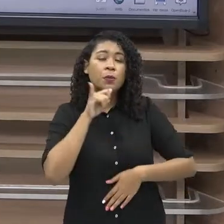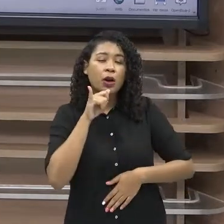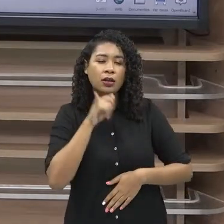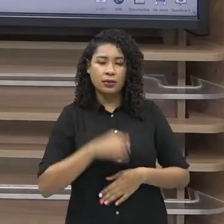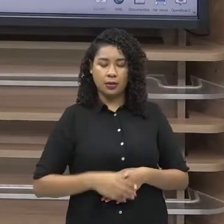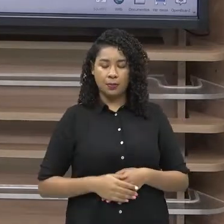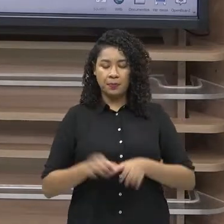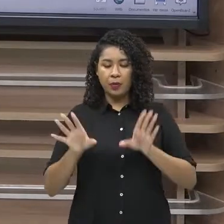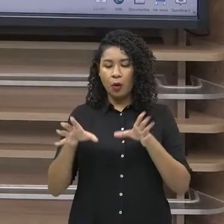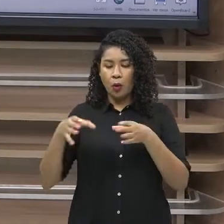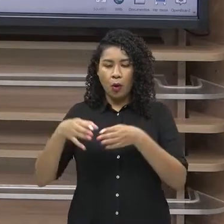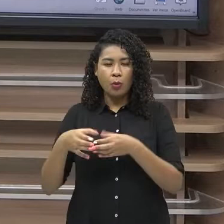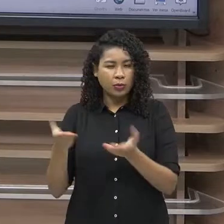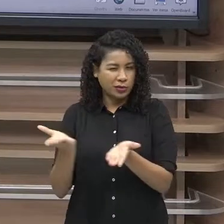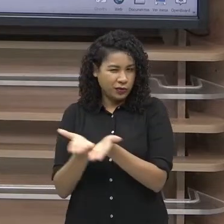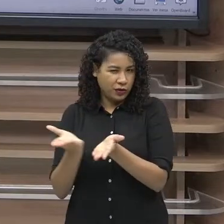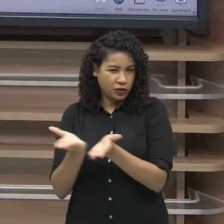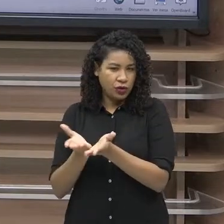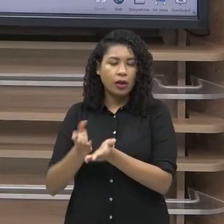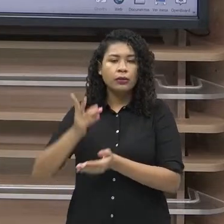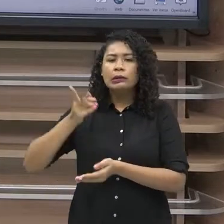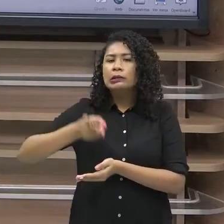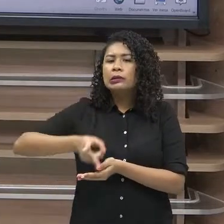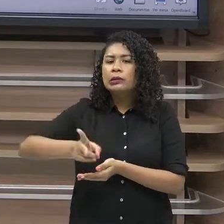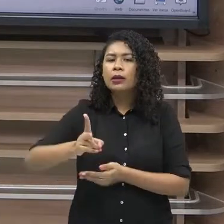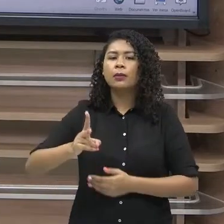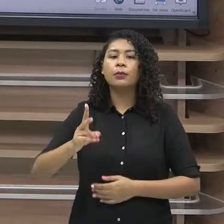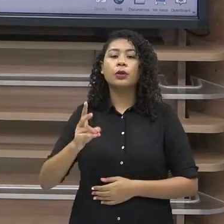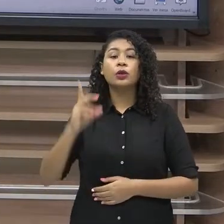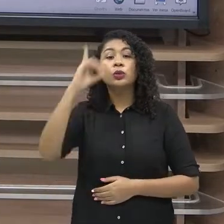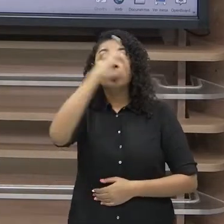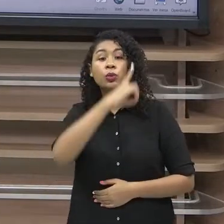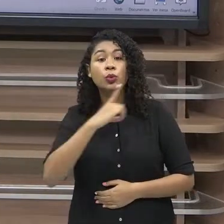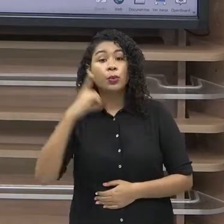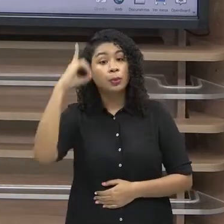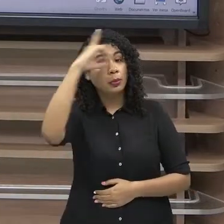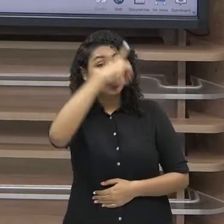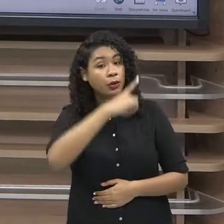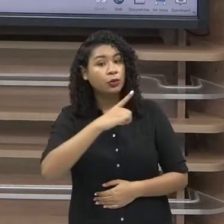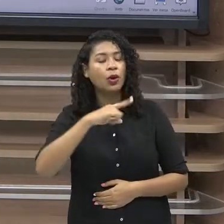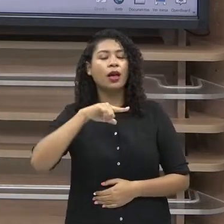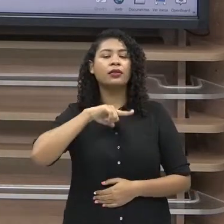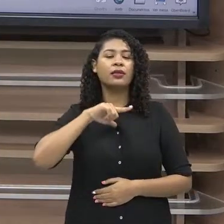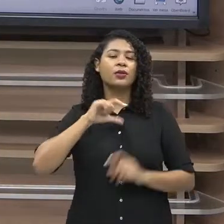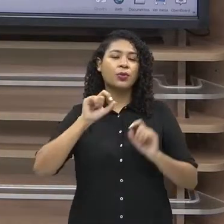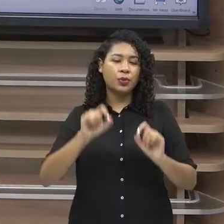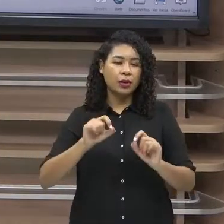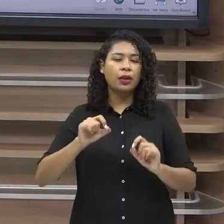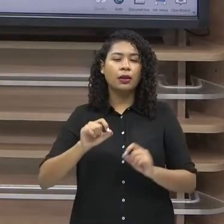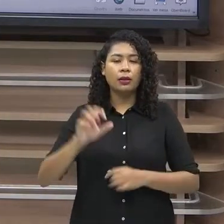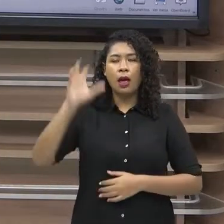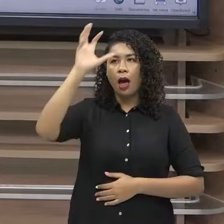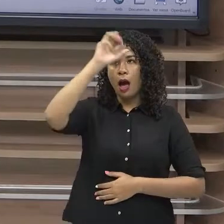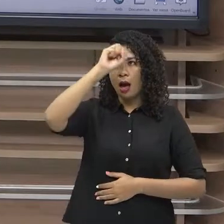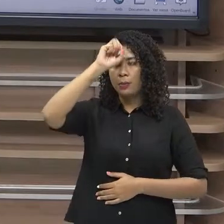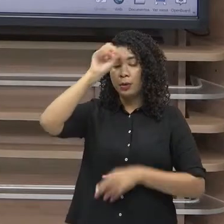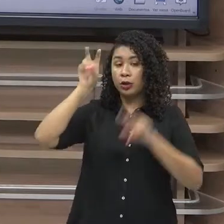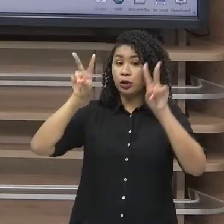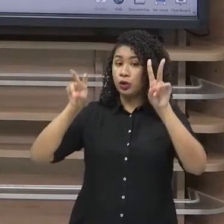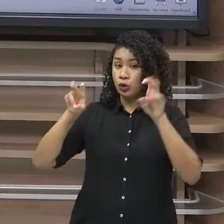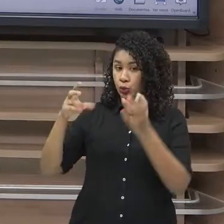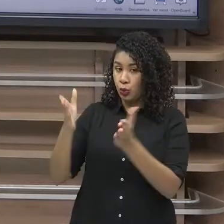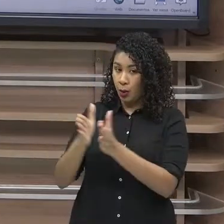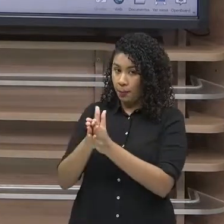domingo, normalmente, além da escuta da Bíblia, você também tem a Santa Ceia, que simboliza, que